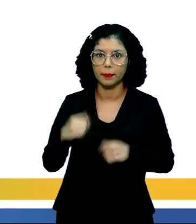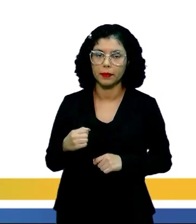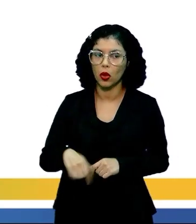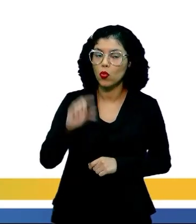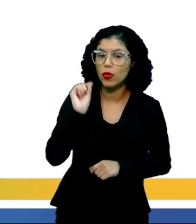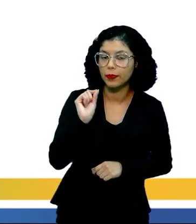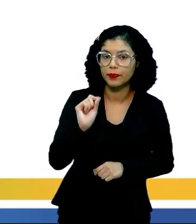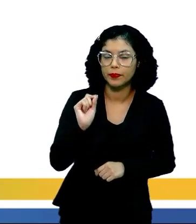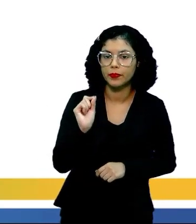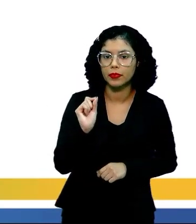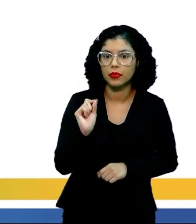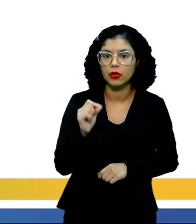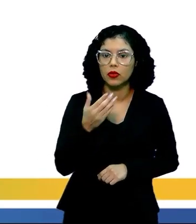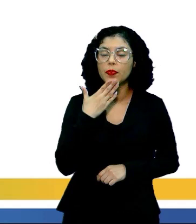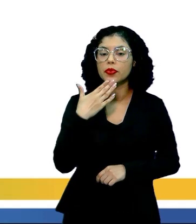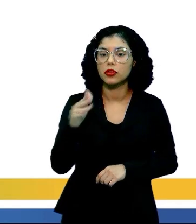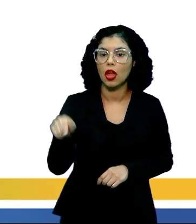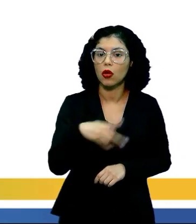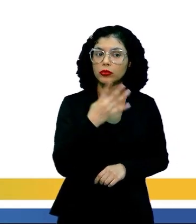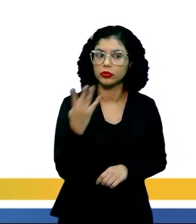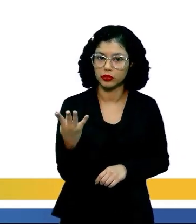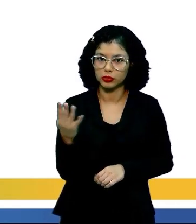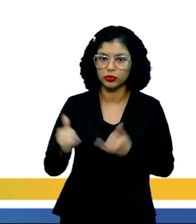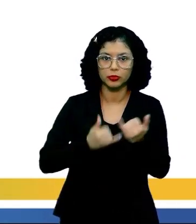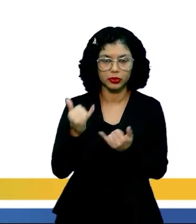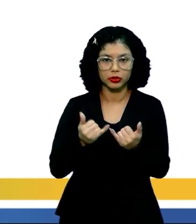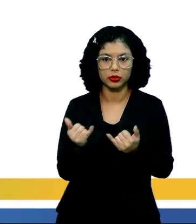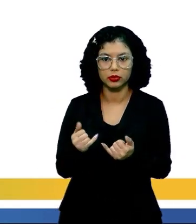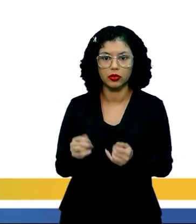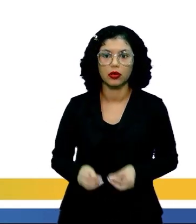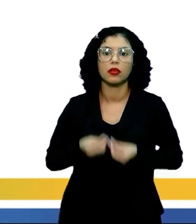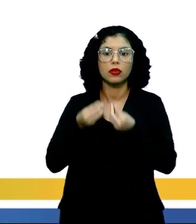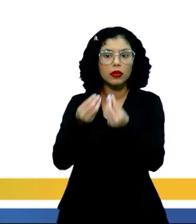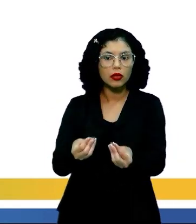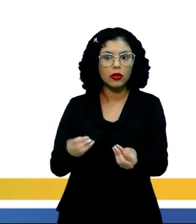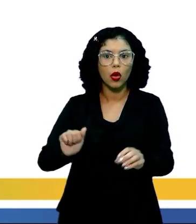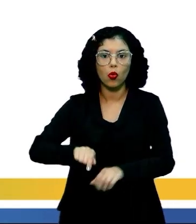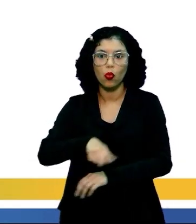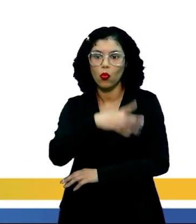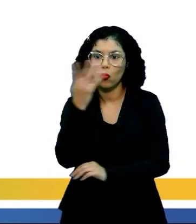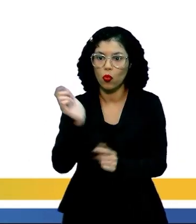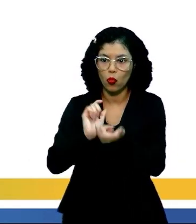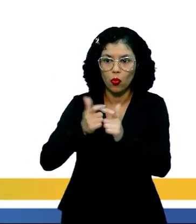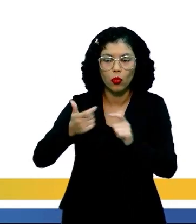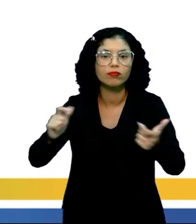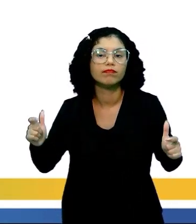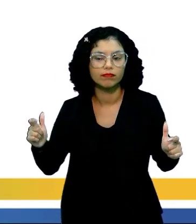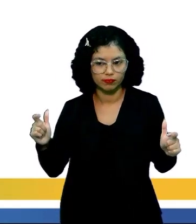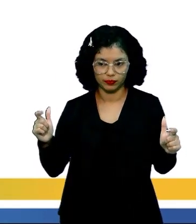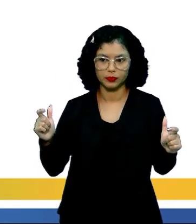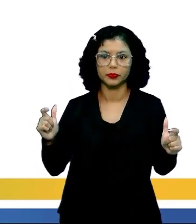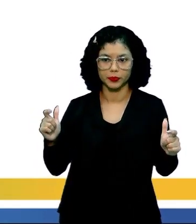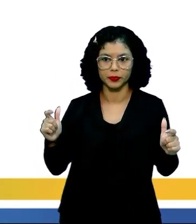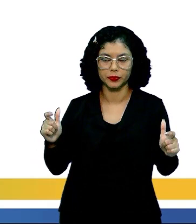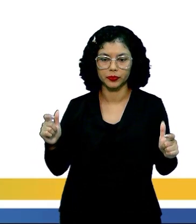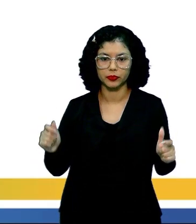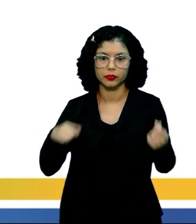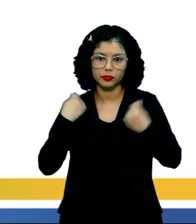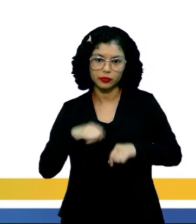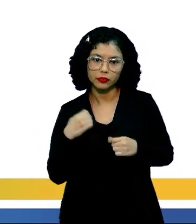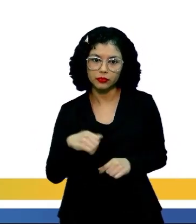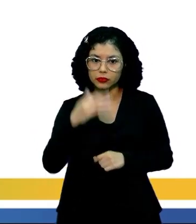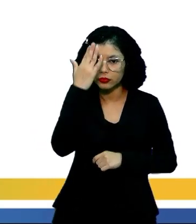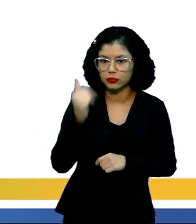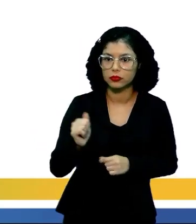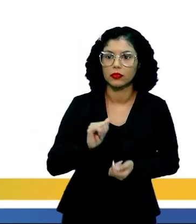que é isso? Não está pedindo a quantidade de brinquedos doados, está pedindo o aumento na quantidade de brinquedos. Eu tenho que calcular